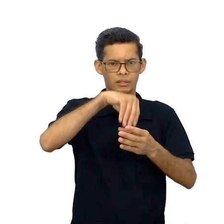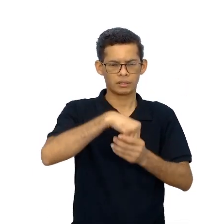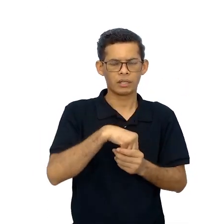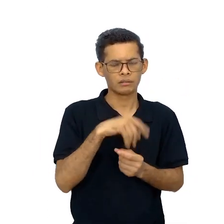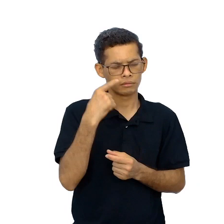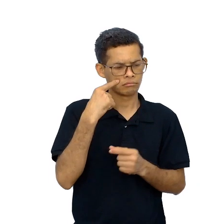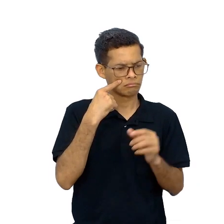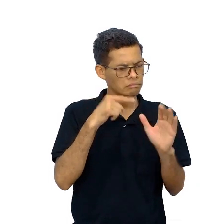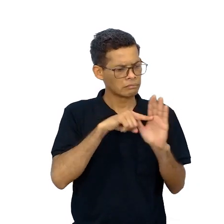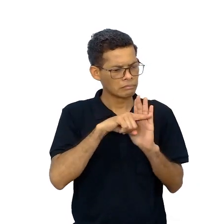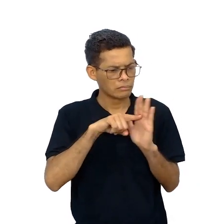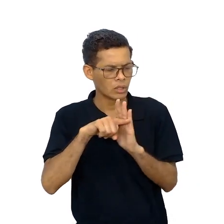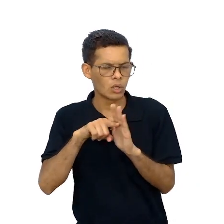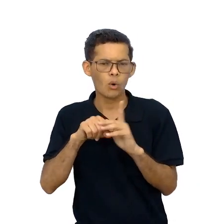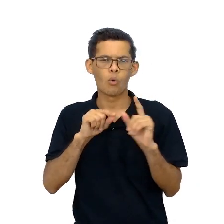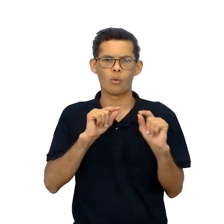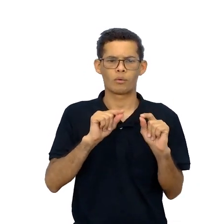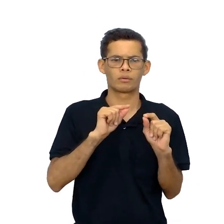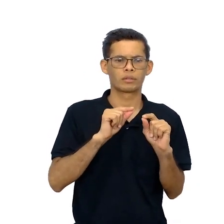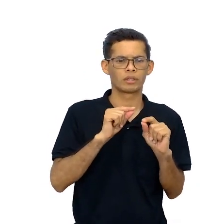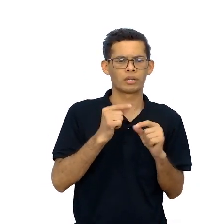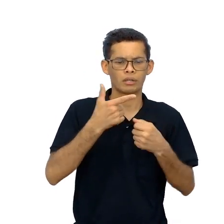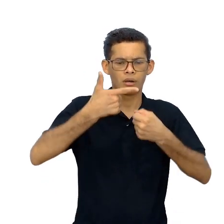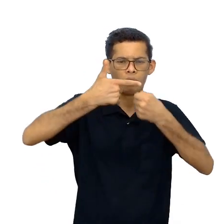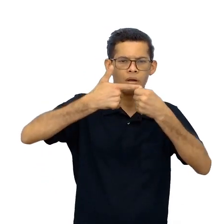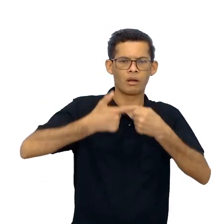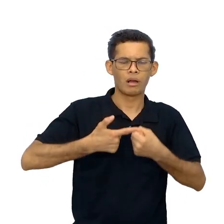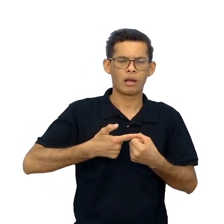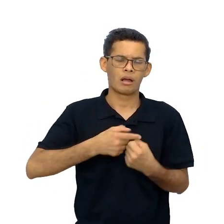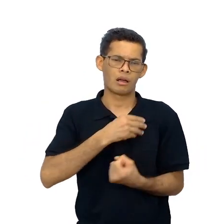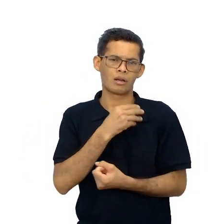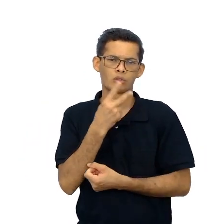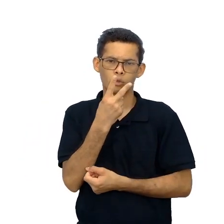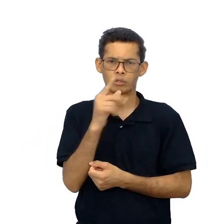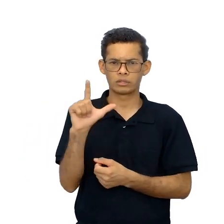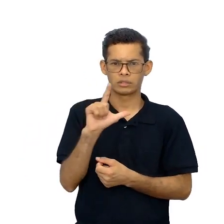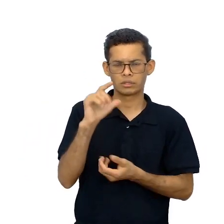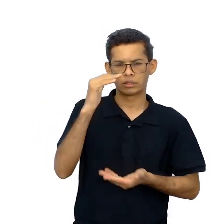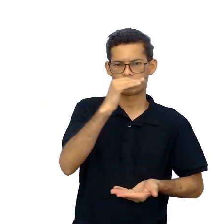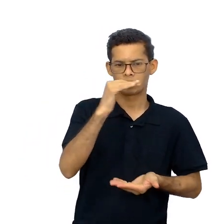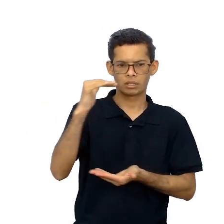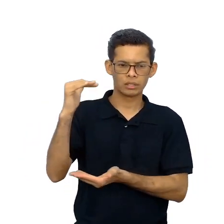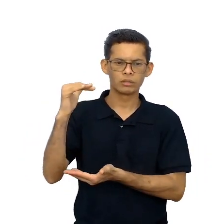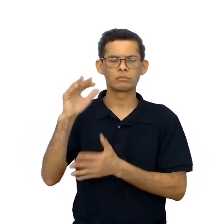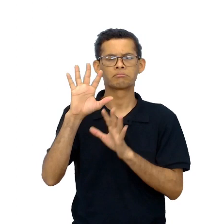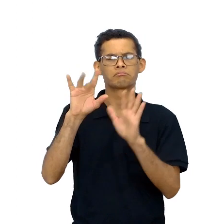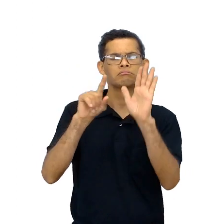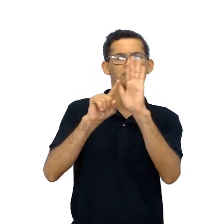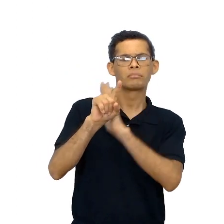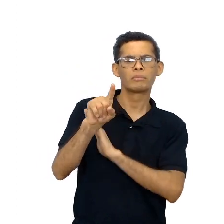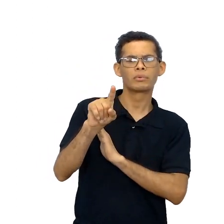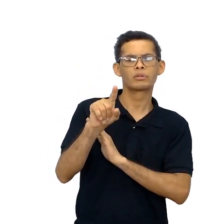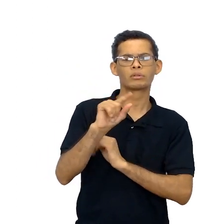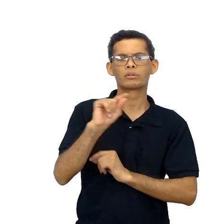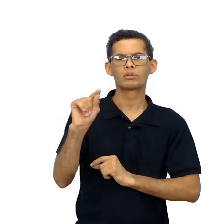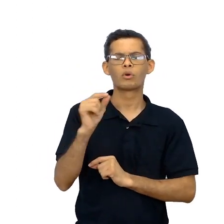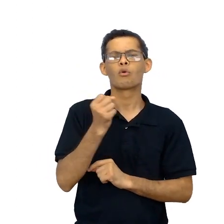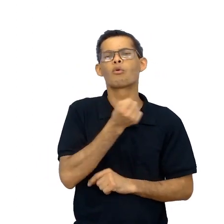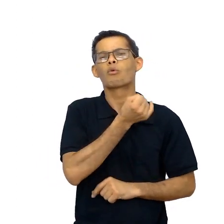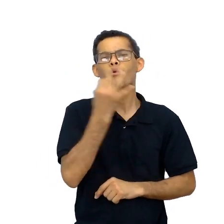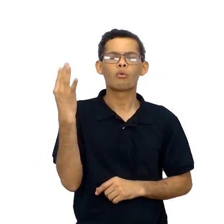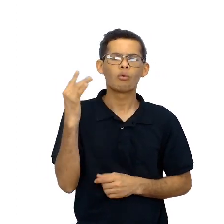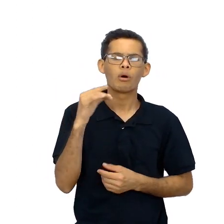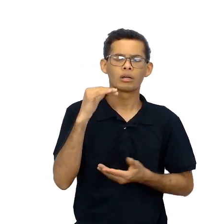nesse trajeto 2 litros de gasolina. E aí a pergunta é, né? Quantos litros